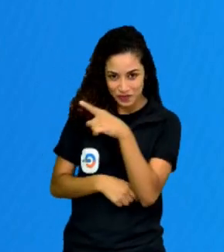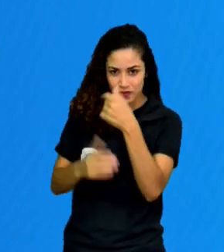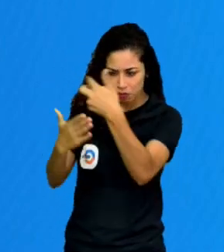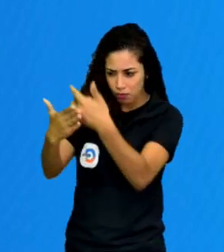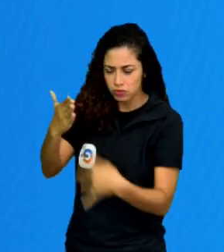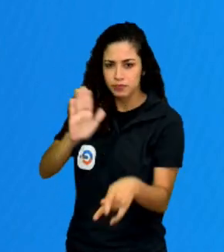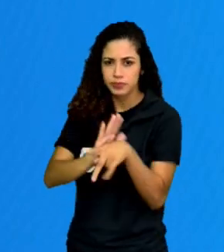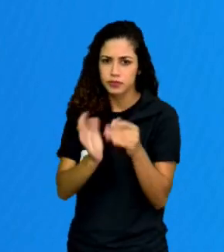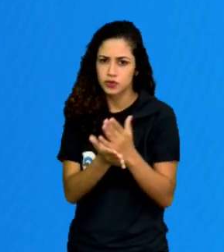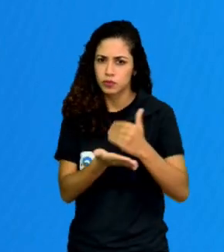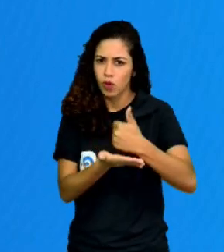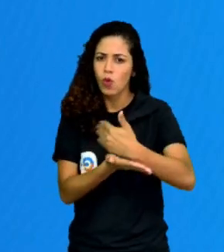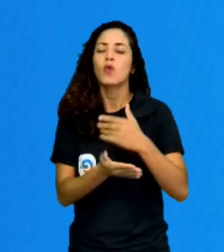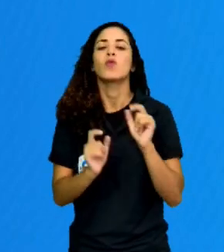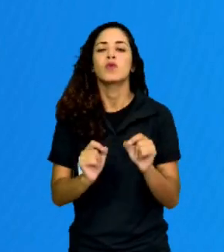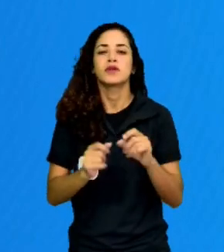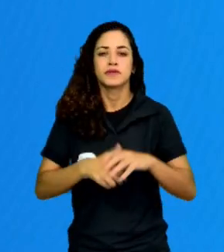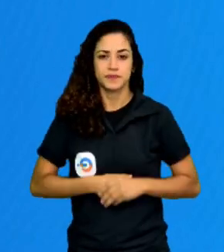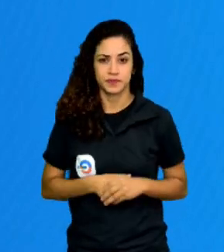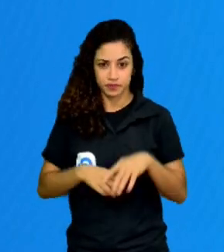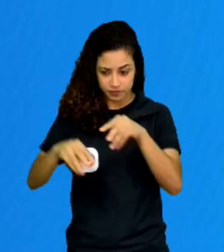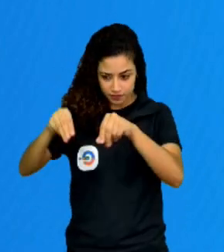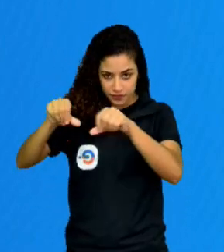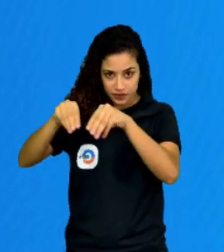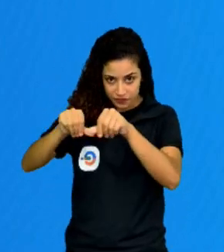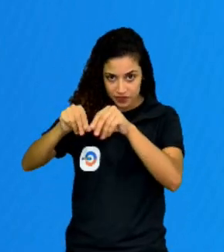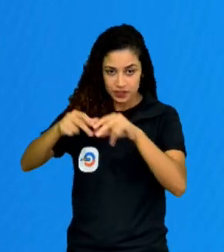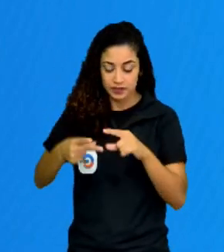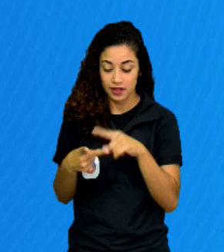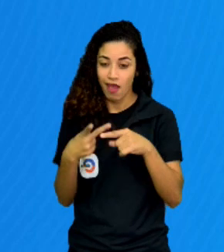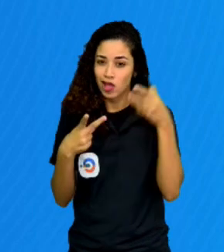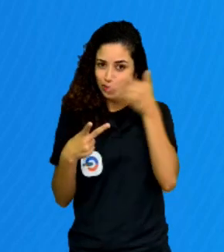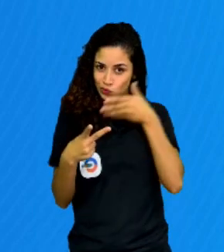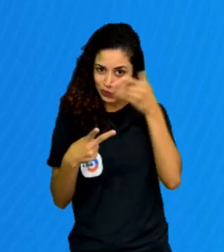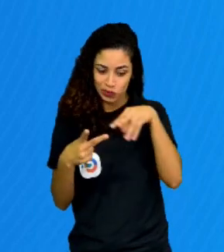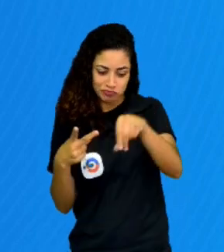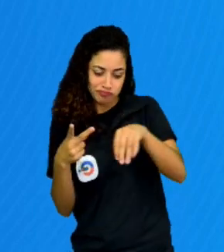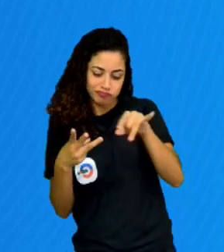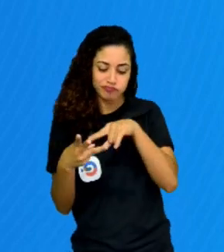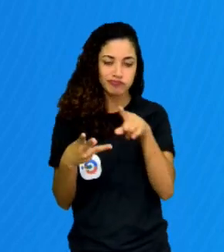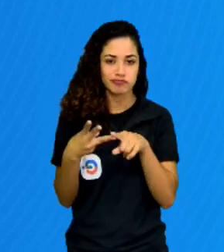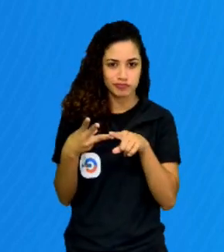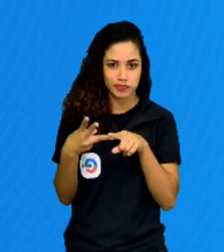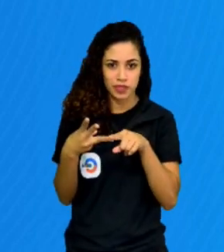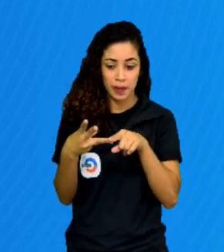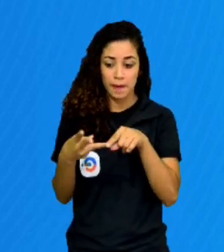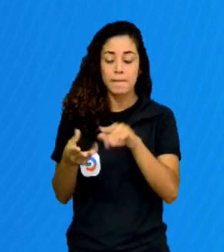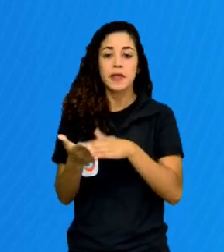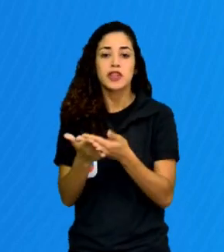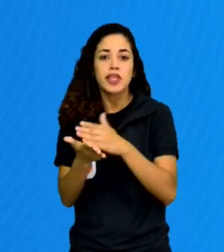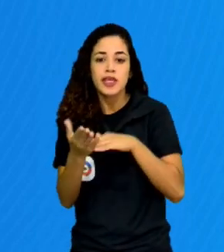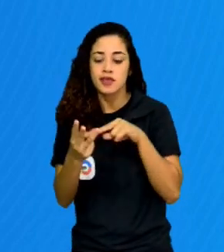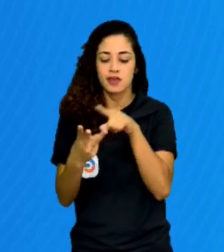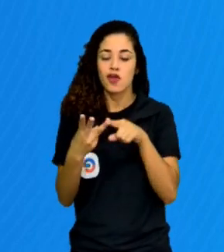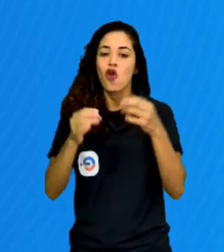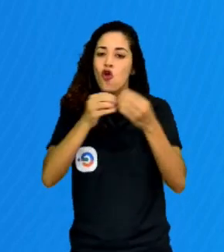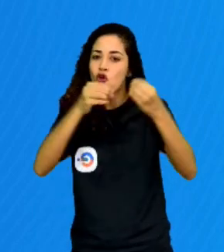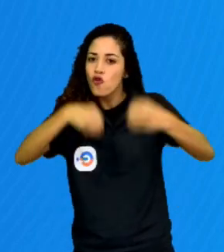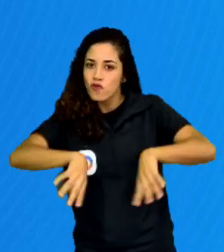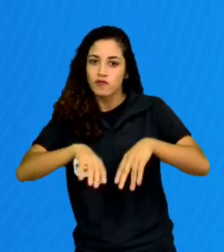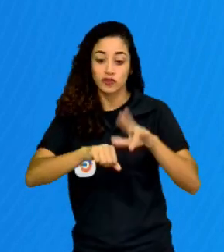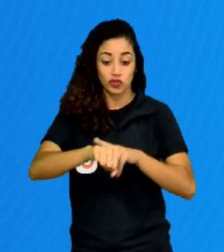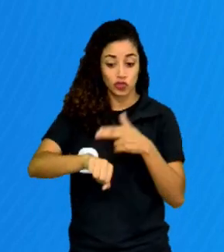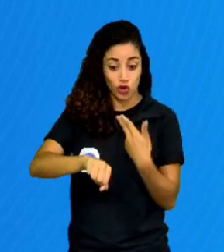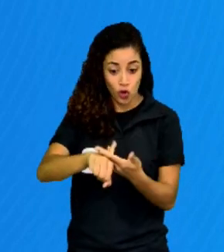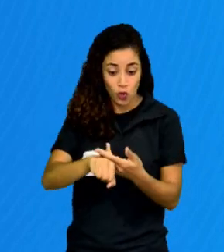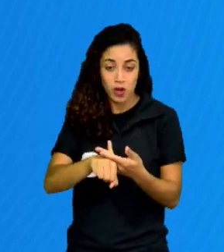de chocolate: farinha de trigo, açúcar, manteiga, ovos, chocolate